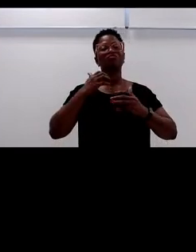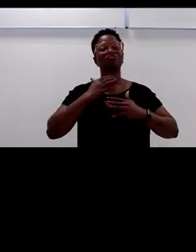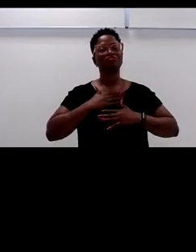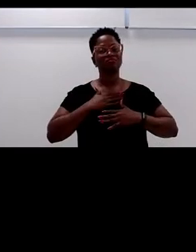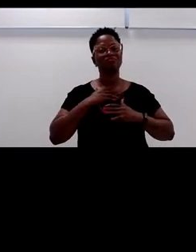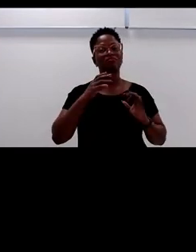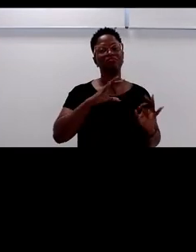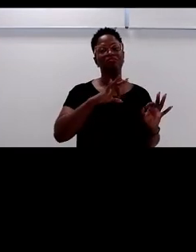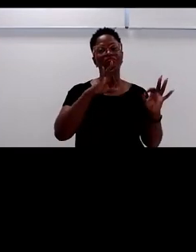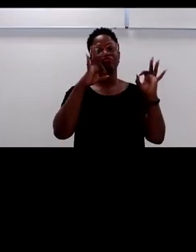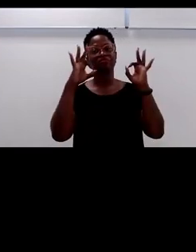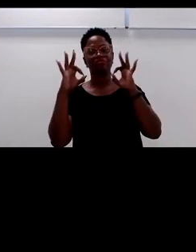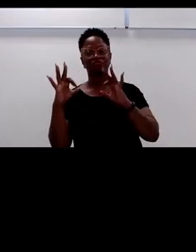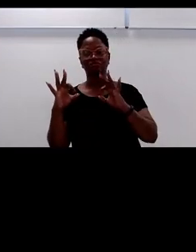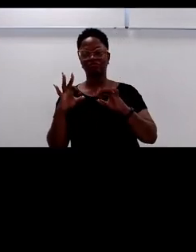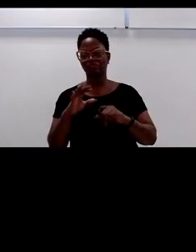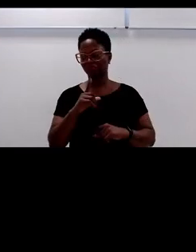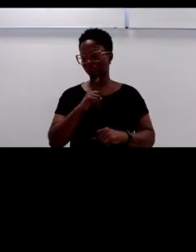ritmo.